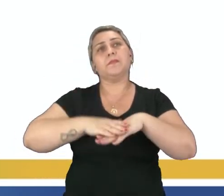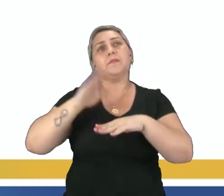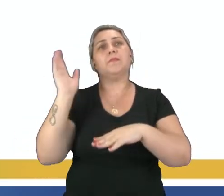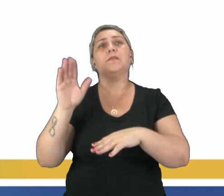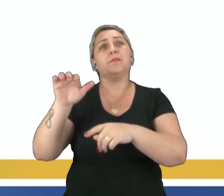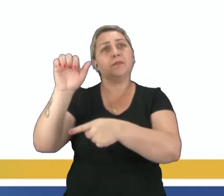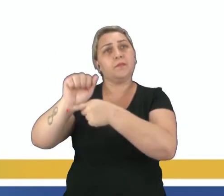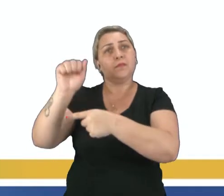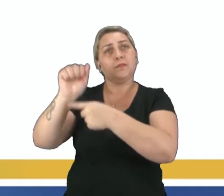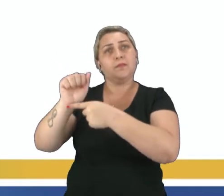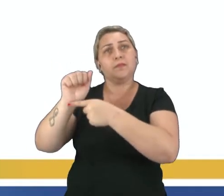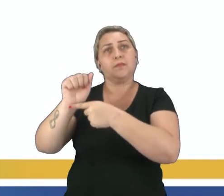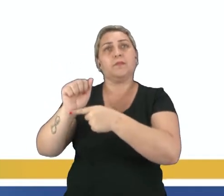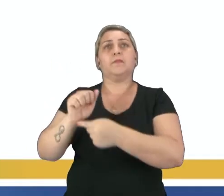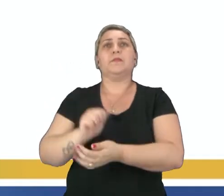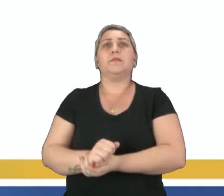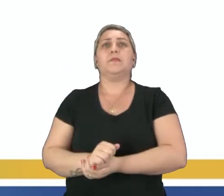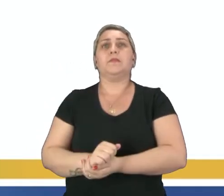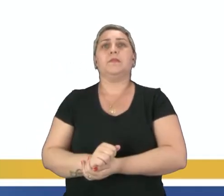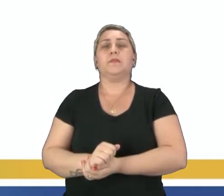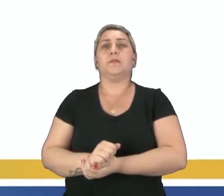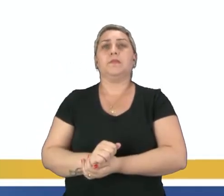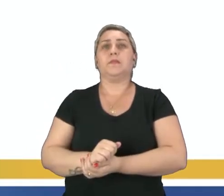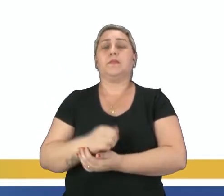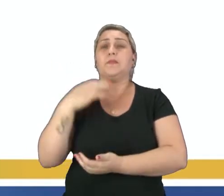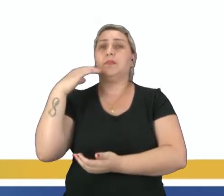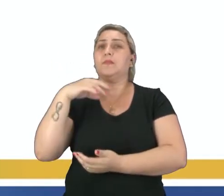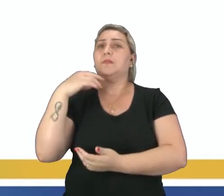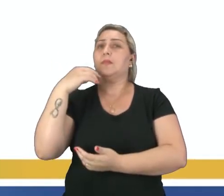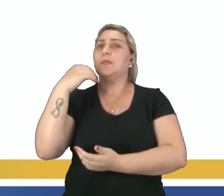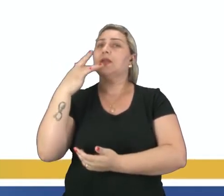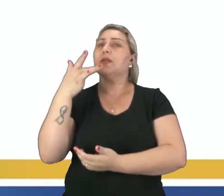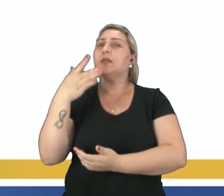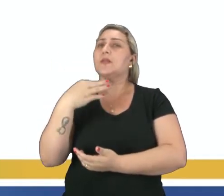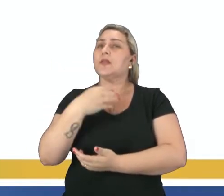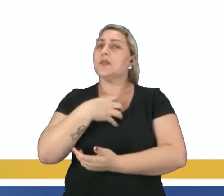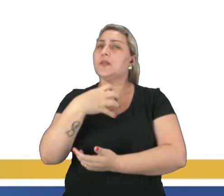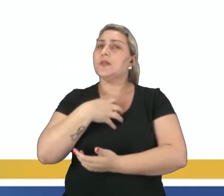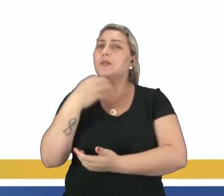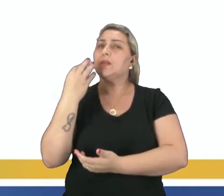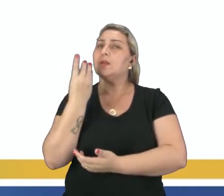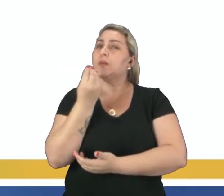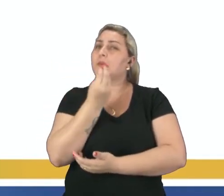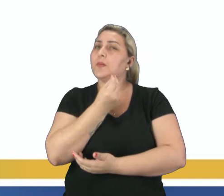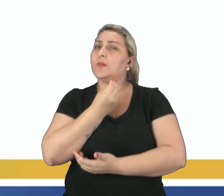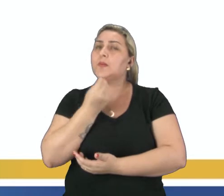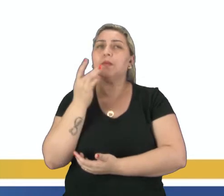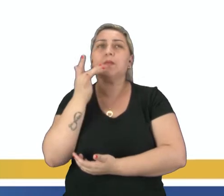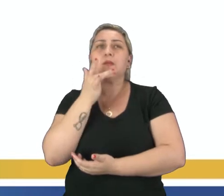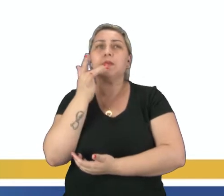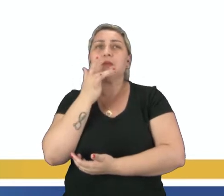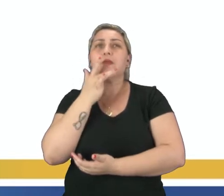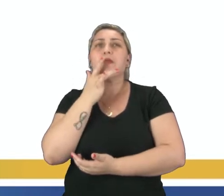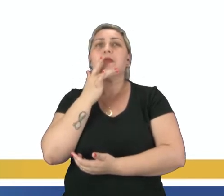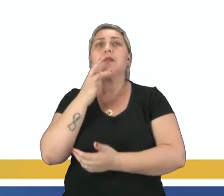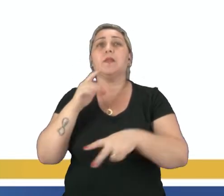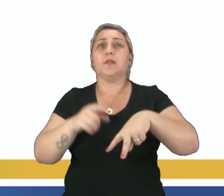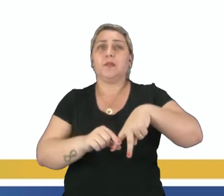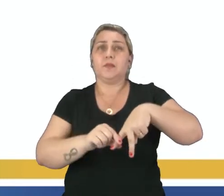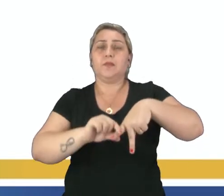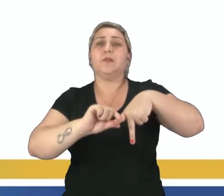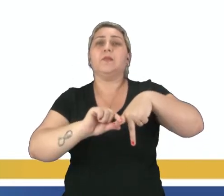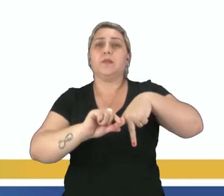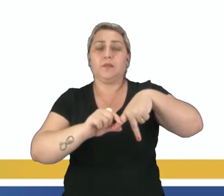do impulso nervoso, sendo encontrados por toda a extensão do axônio, permanecendo no interior da célula, ou seja,